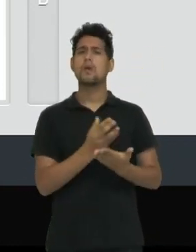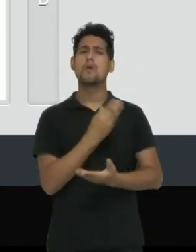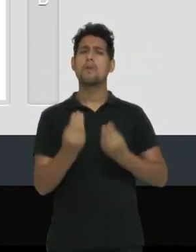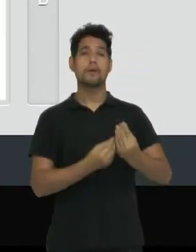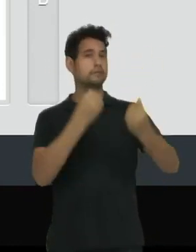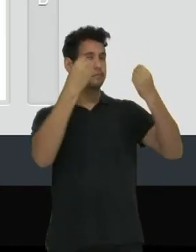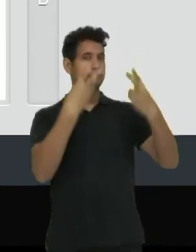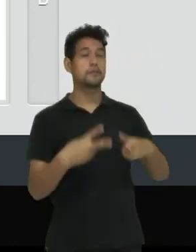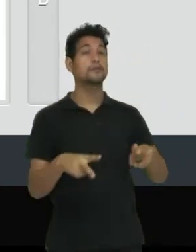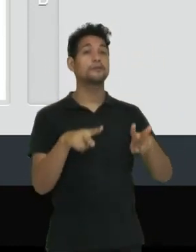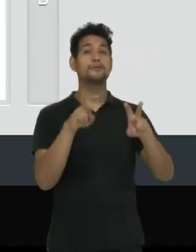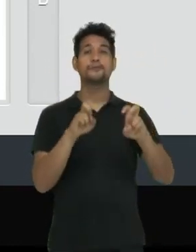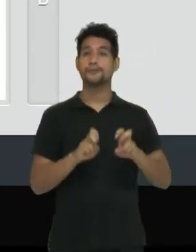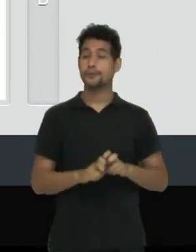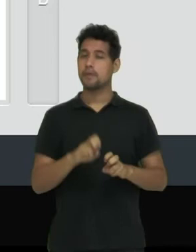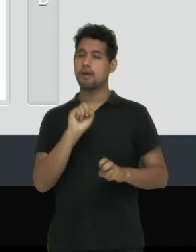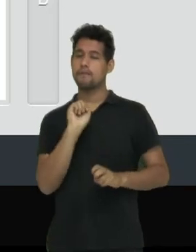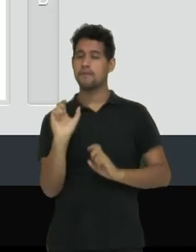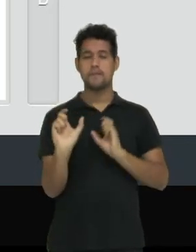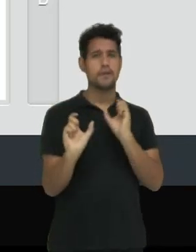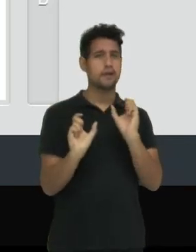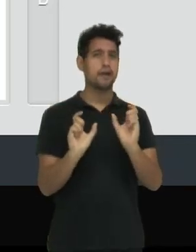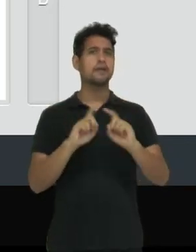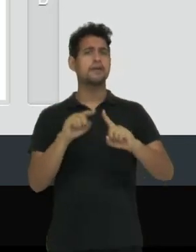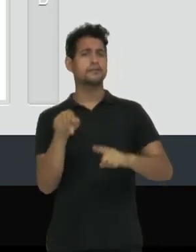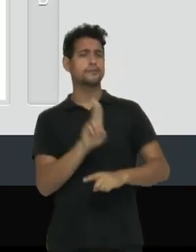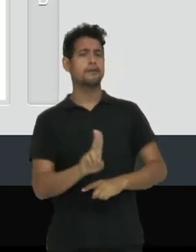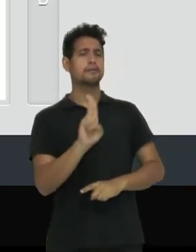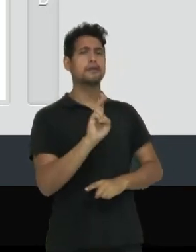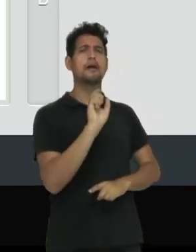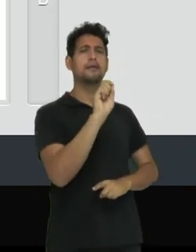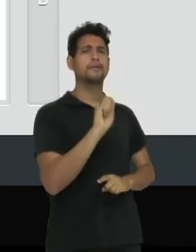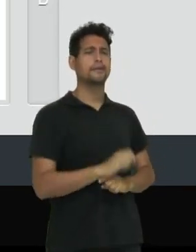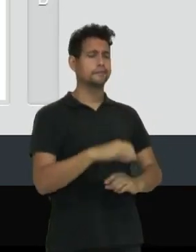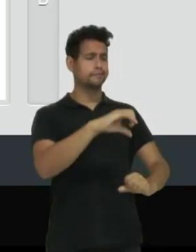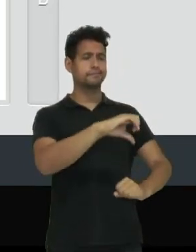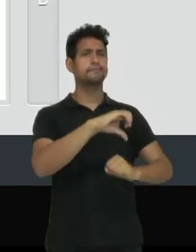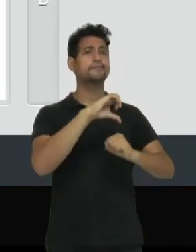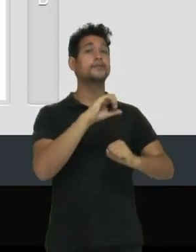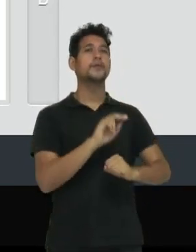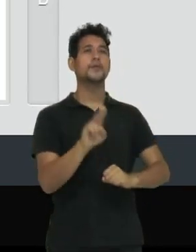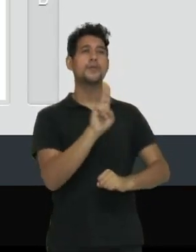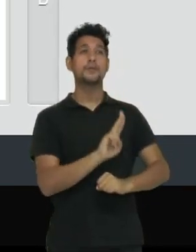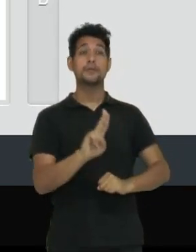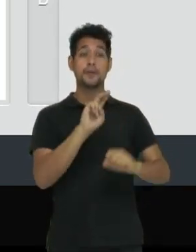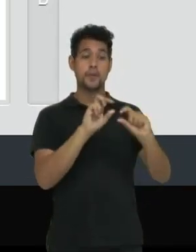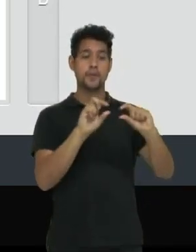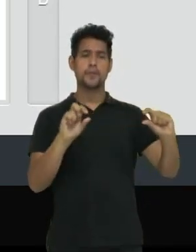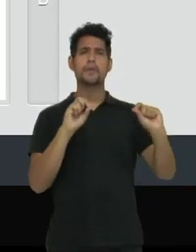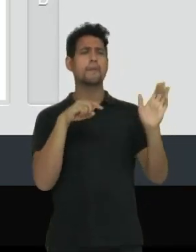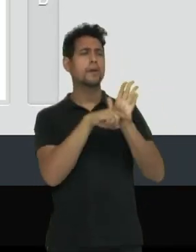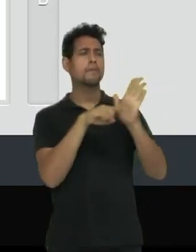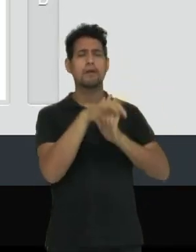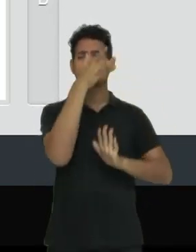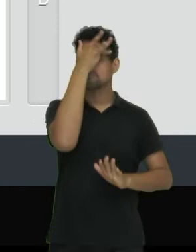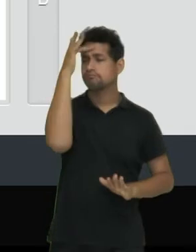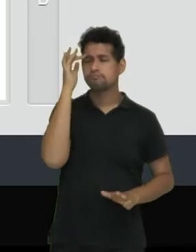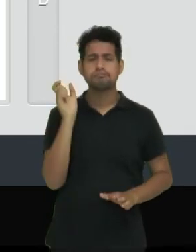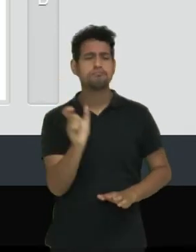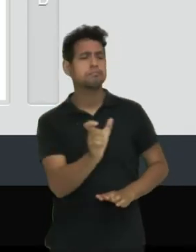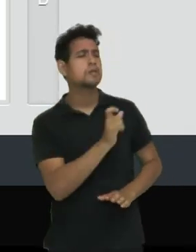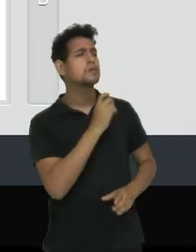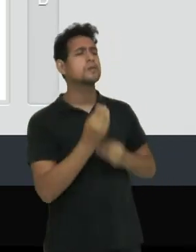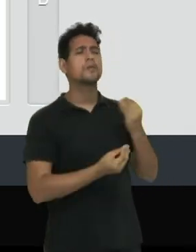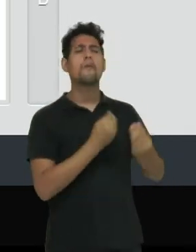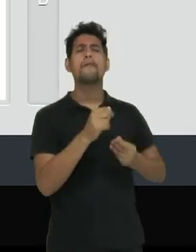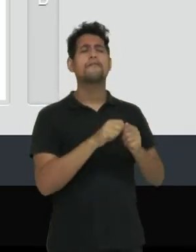falando dos advérbios de frequência. Use a expressão interrogativa how often para perguntar às pessoas sobre a frequência